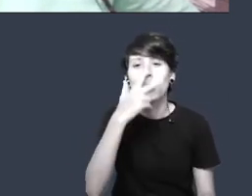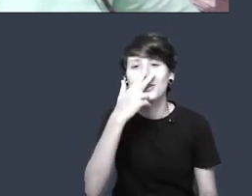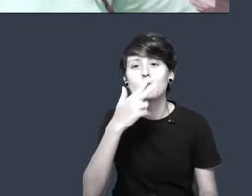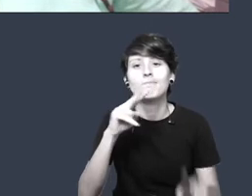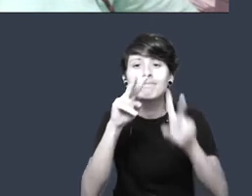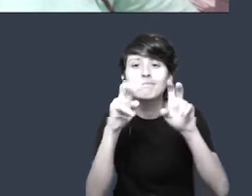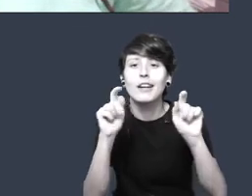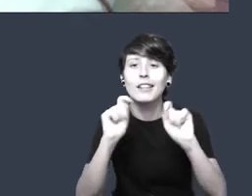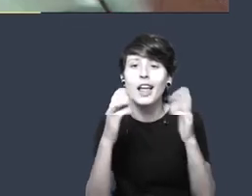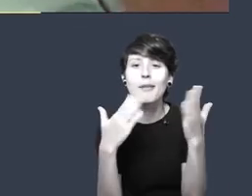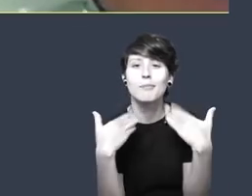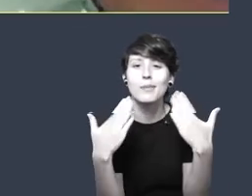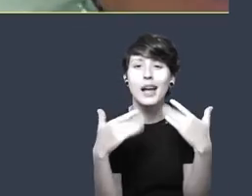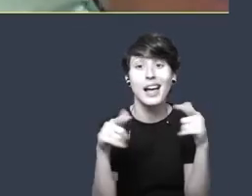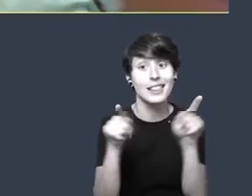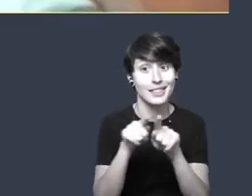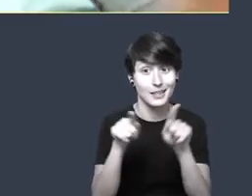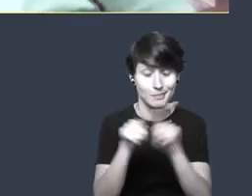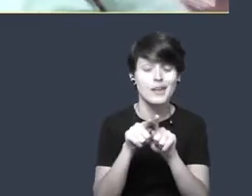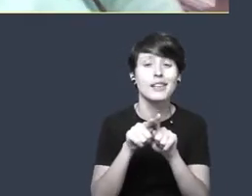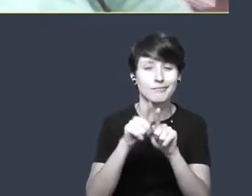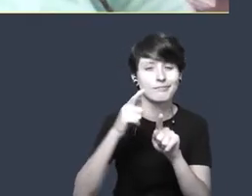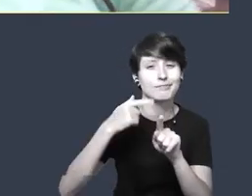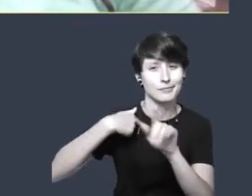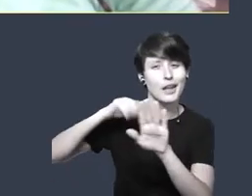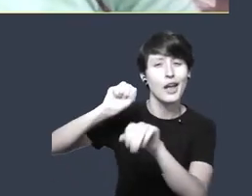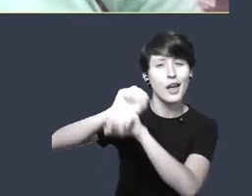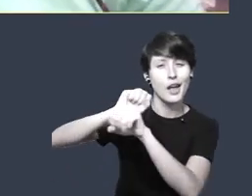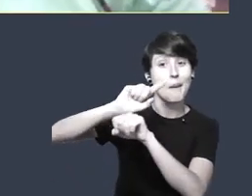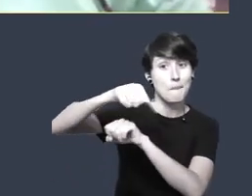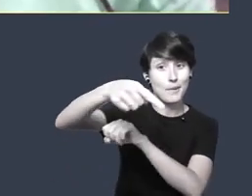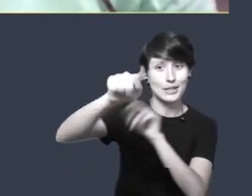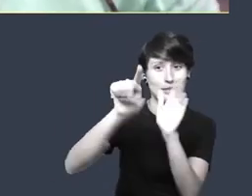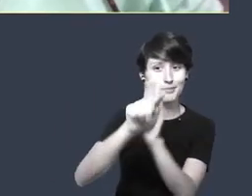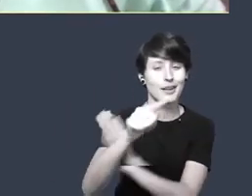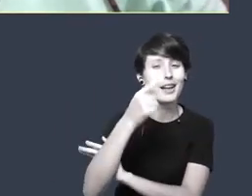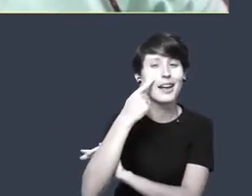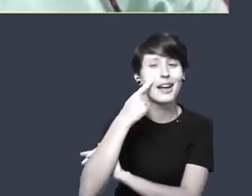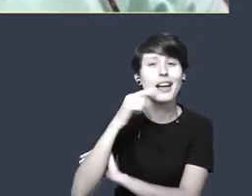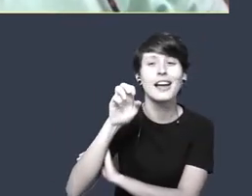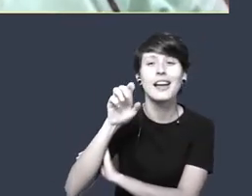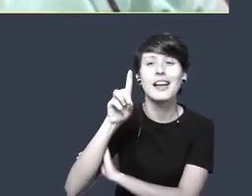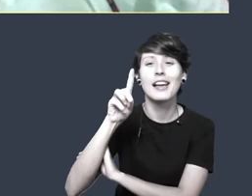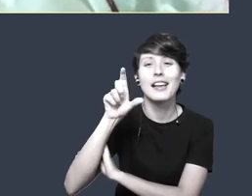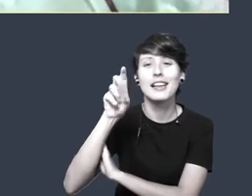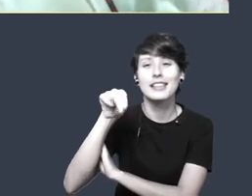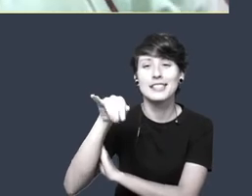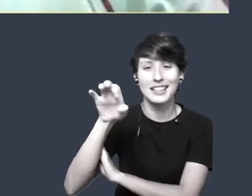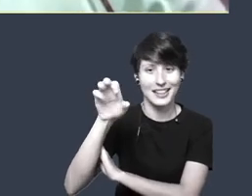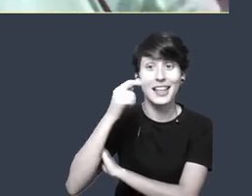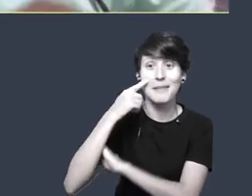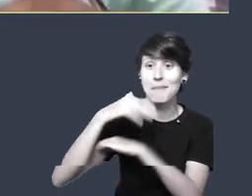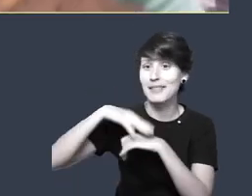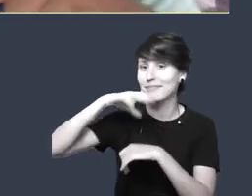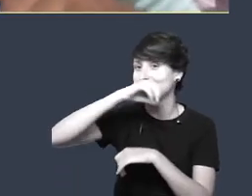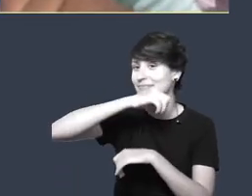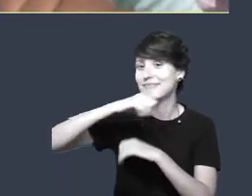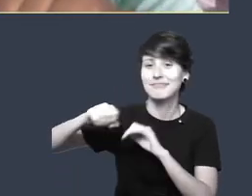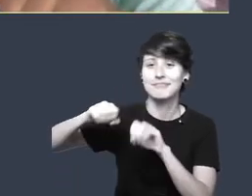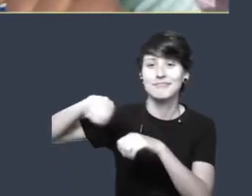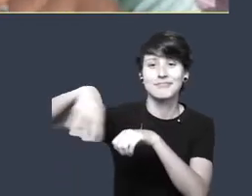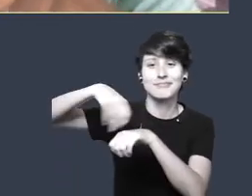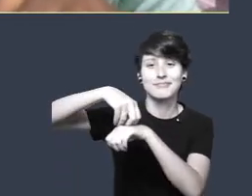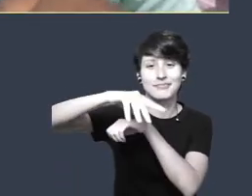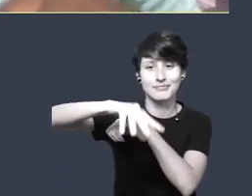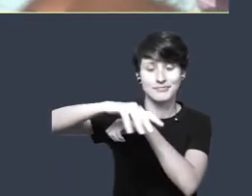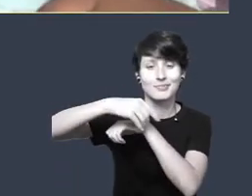também. Eu vou até aguardar que essa vai ser minha próxima pergunta, mas a Edilane foi mais rápida aqui. Ela mandou o seguinte: